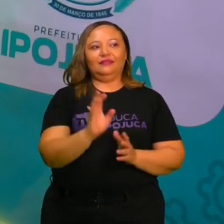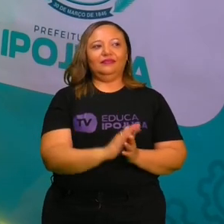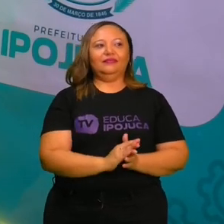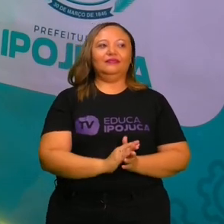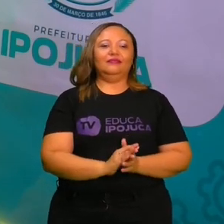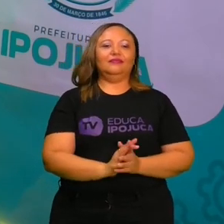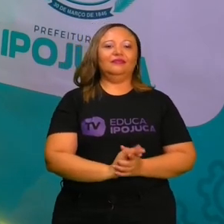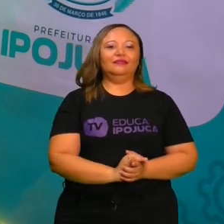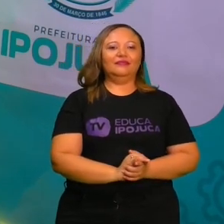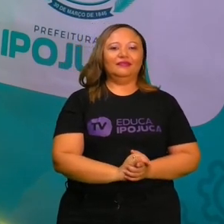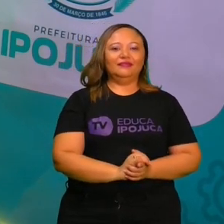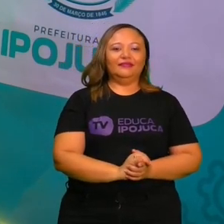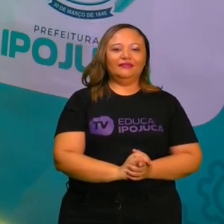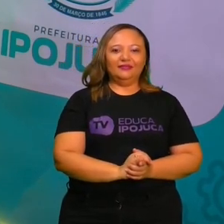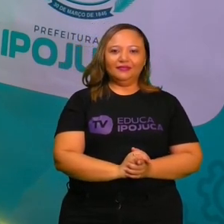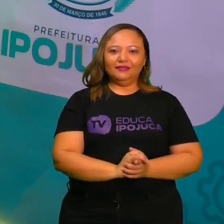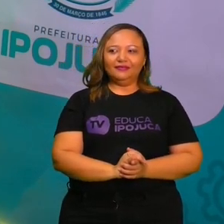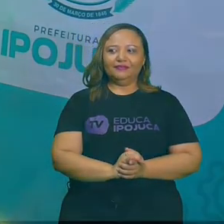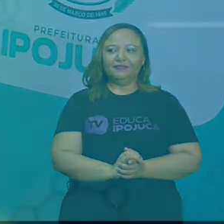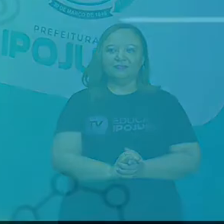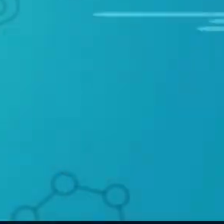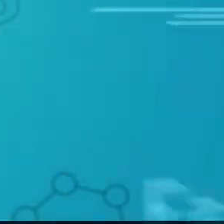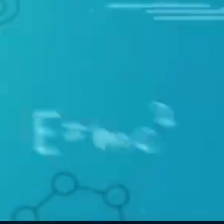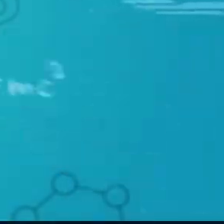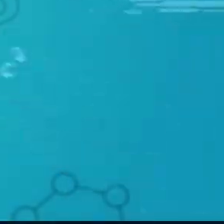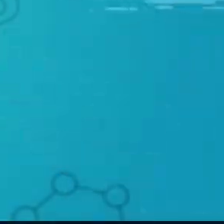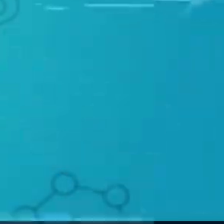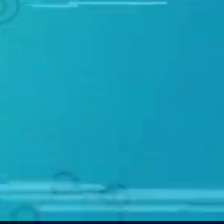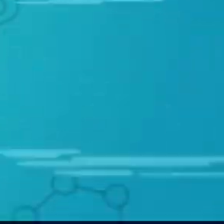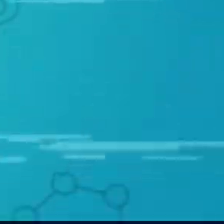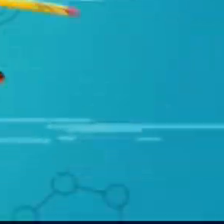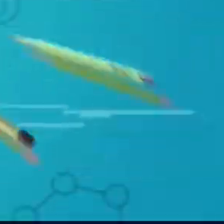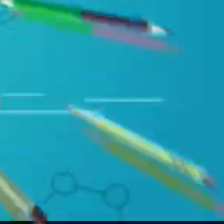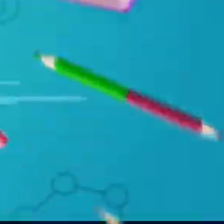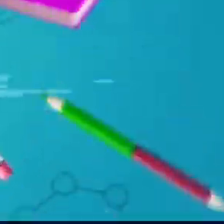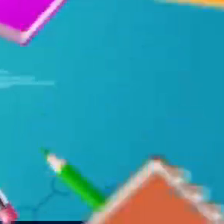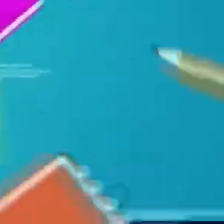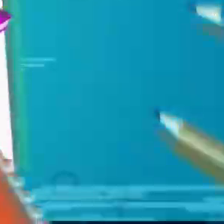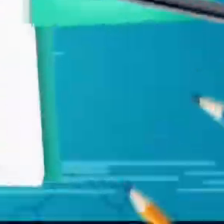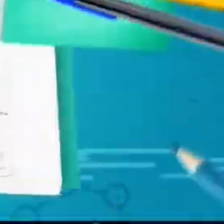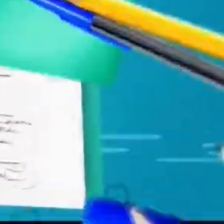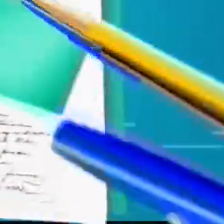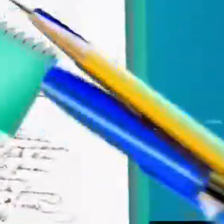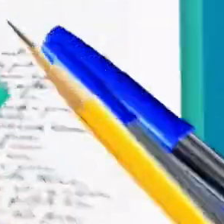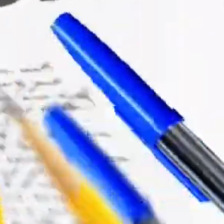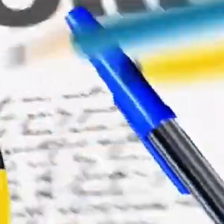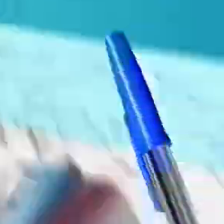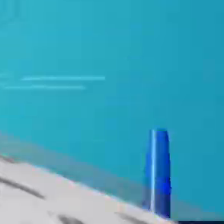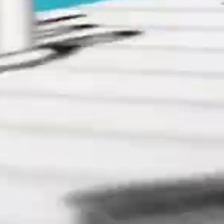sempre. E tchau, muito obrigada. Música.